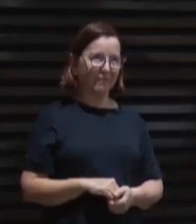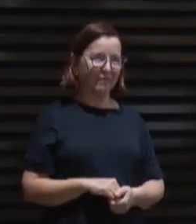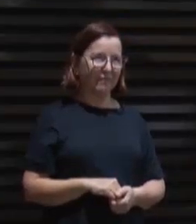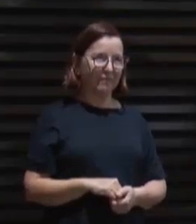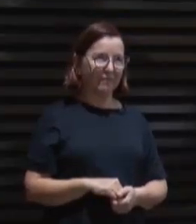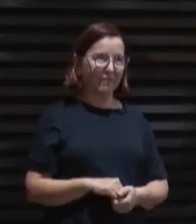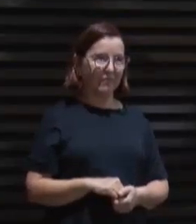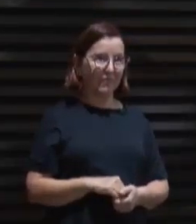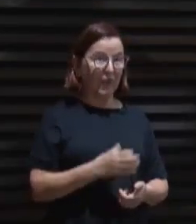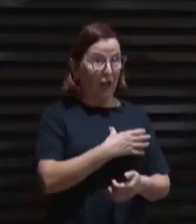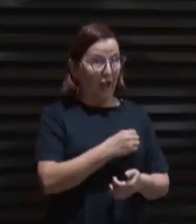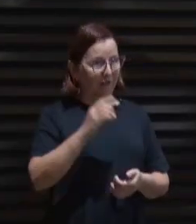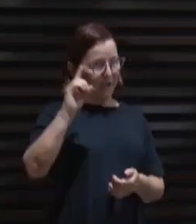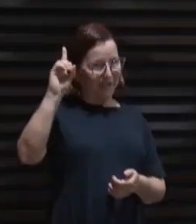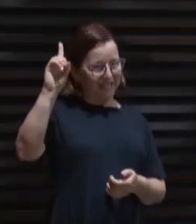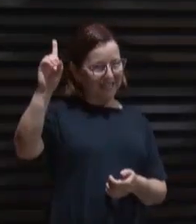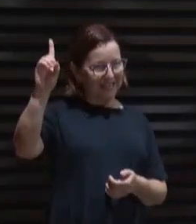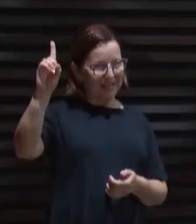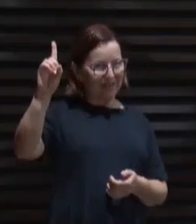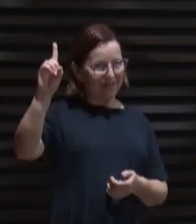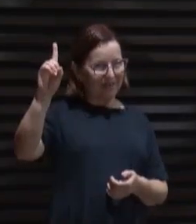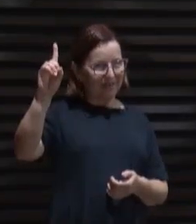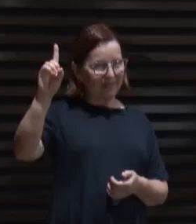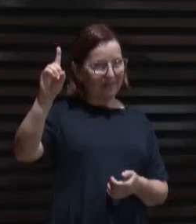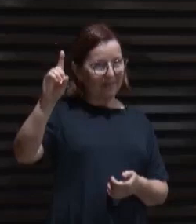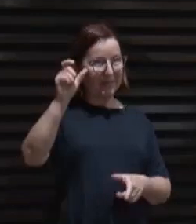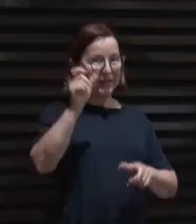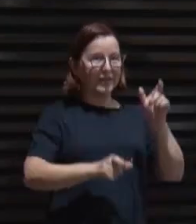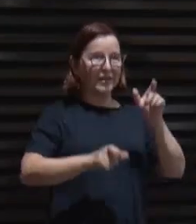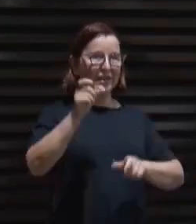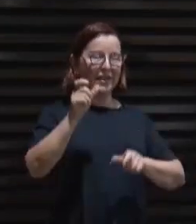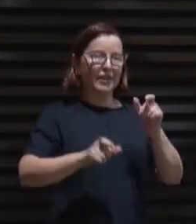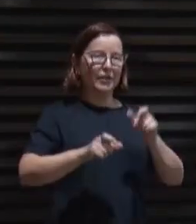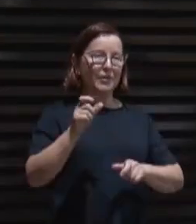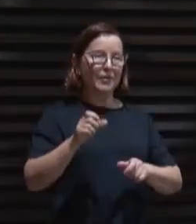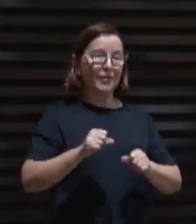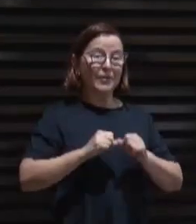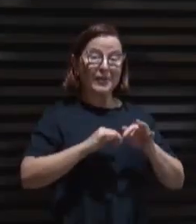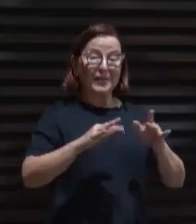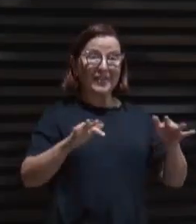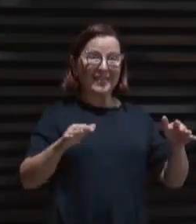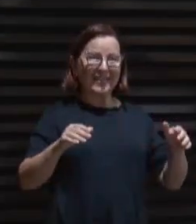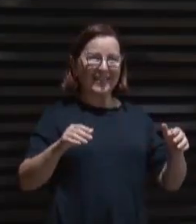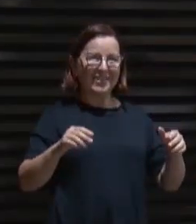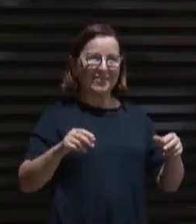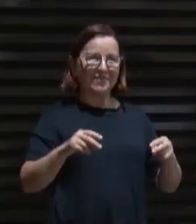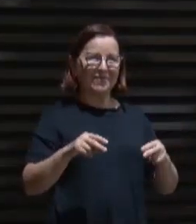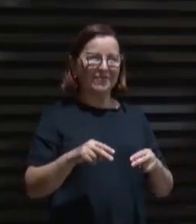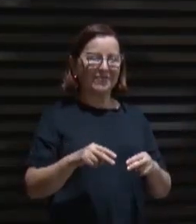Os filhos de Deus são aqueles que semeiam harmonia.